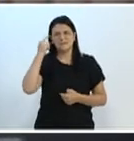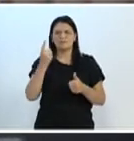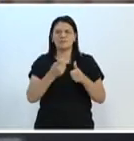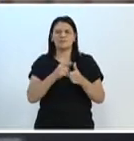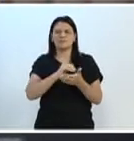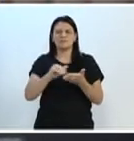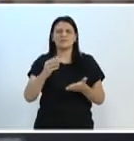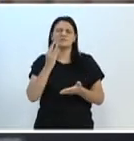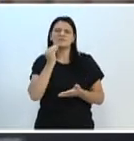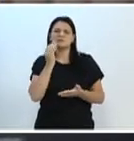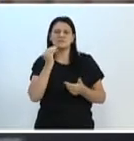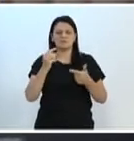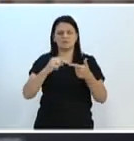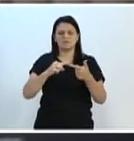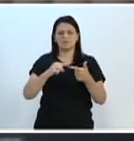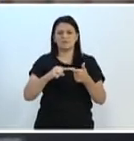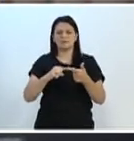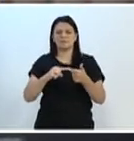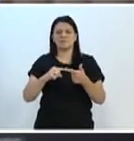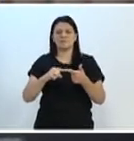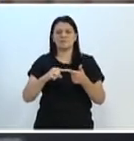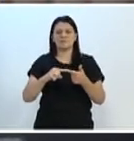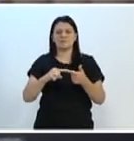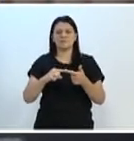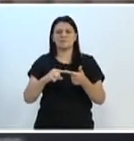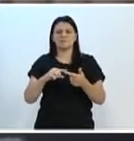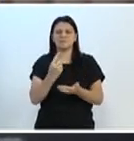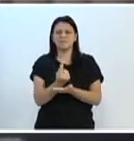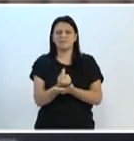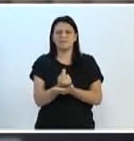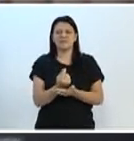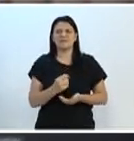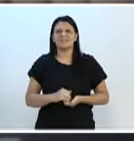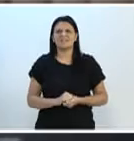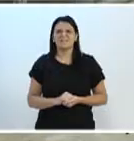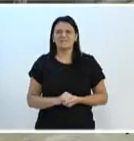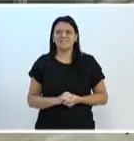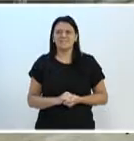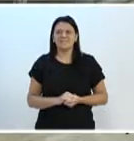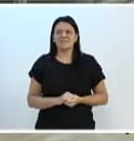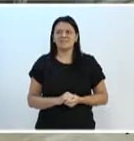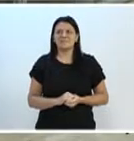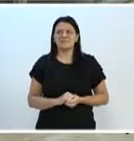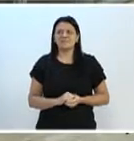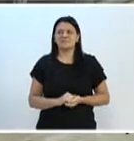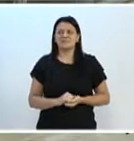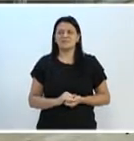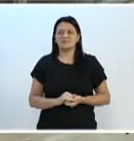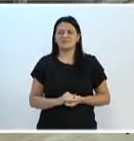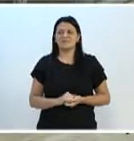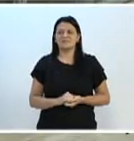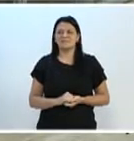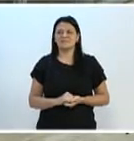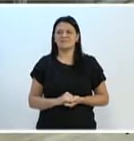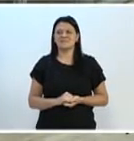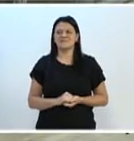professor Gilson, e segunda secretária, Cristiane Loureiro. Obrigado. Agora sim, vereador Maurício Gol. Desculpa, vereador.